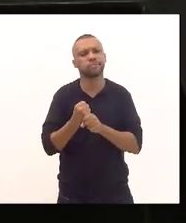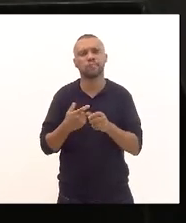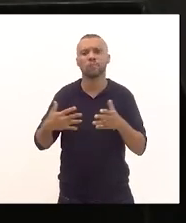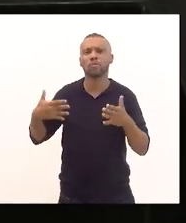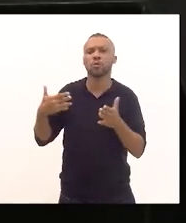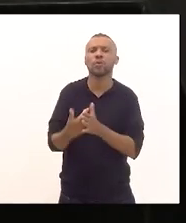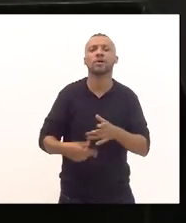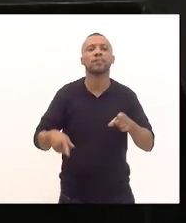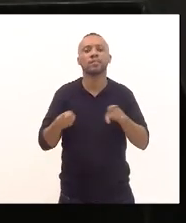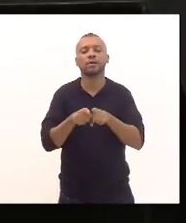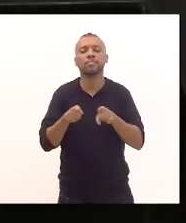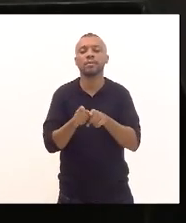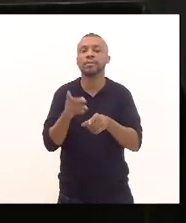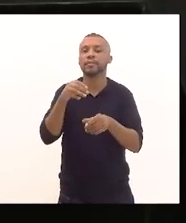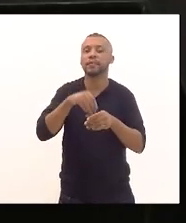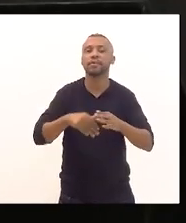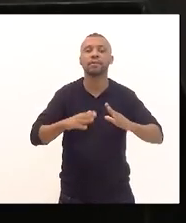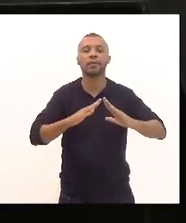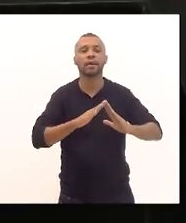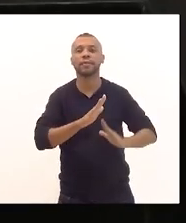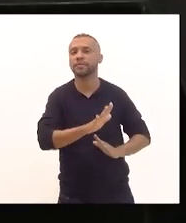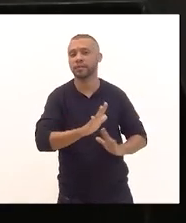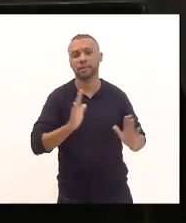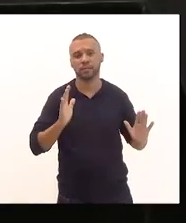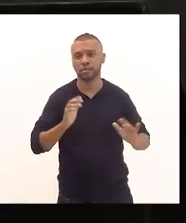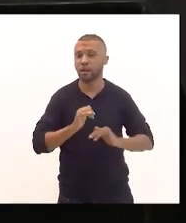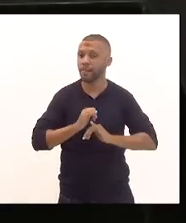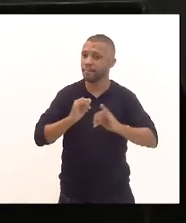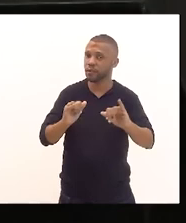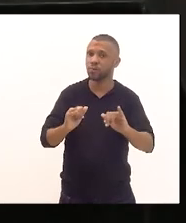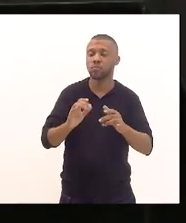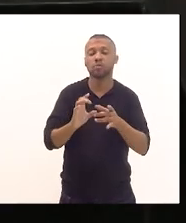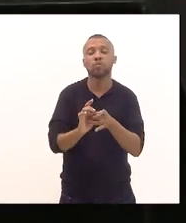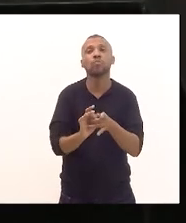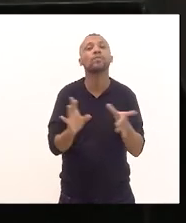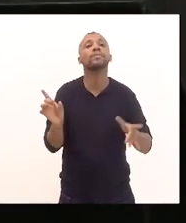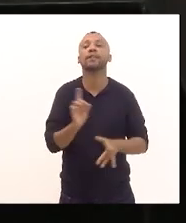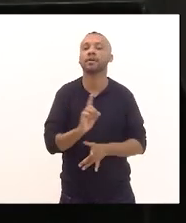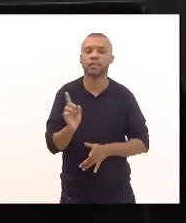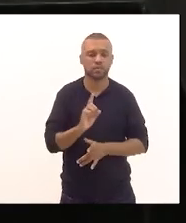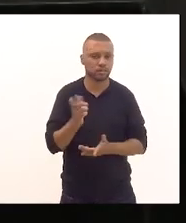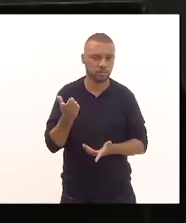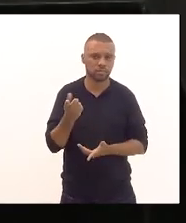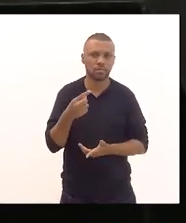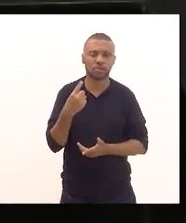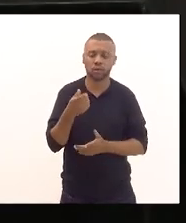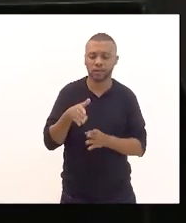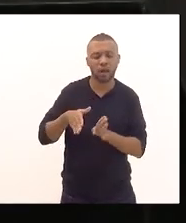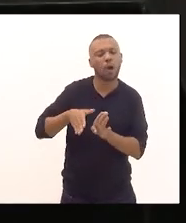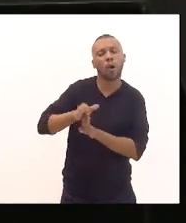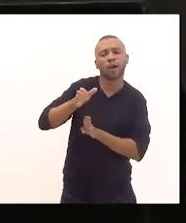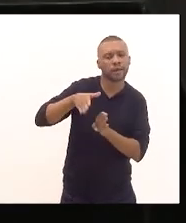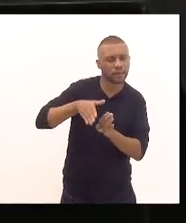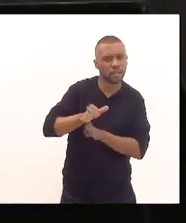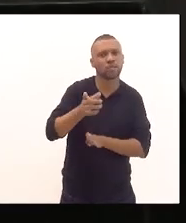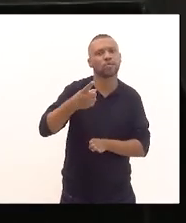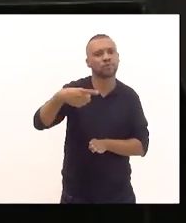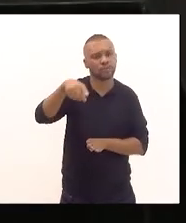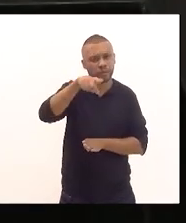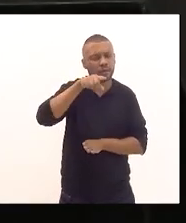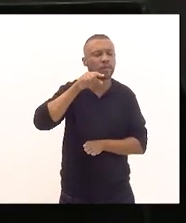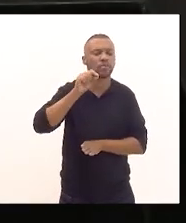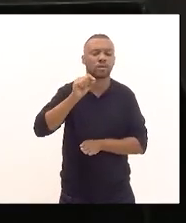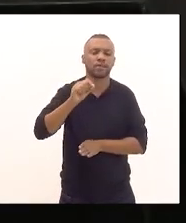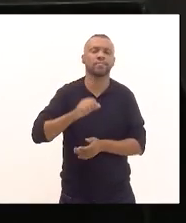do próprio domicílio não deixe não é essa nossa recomendação e